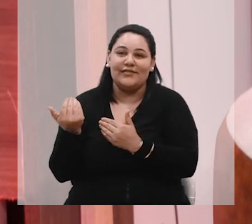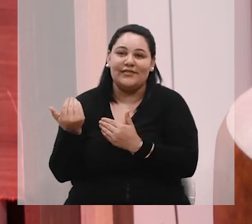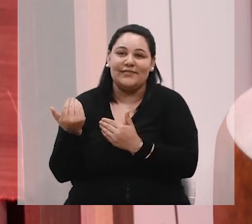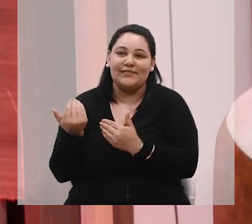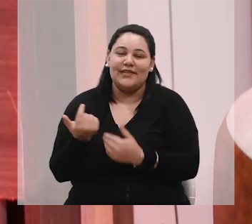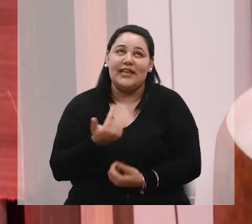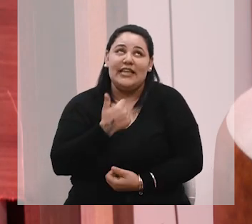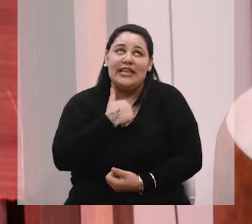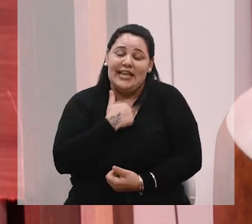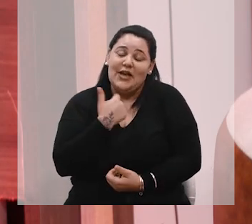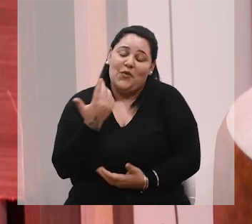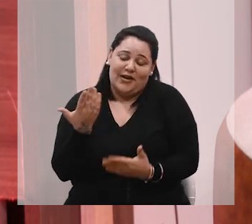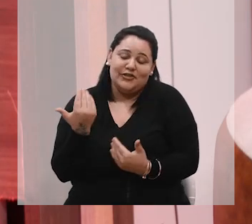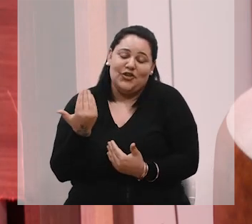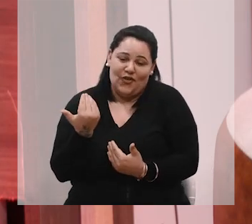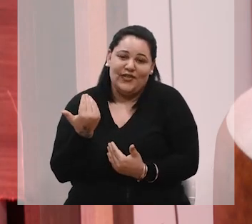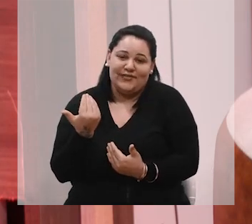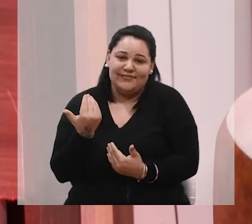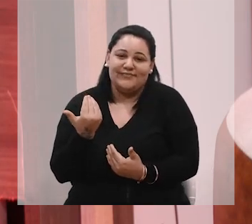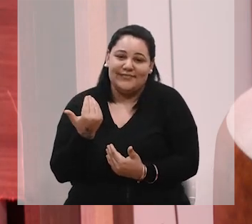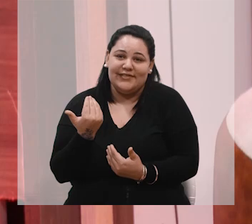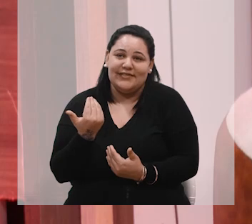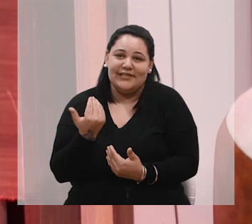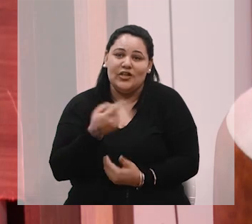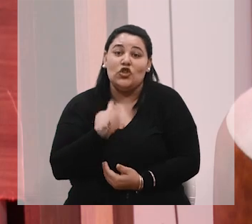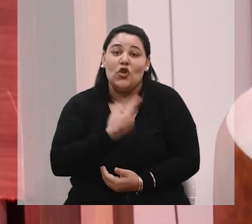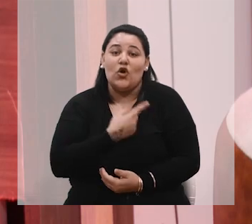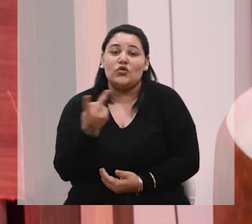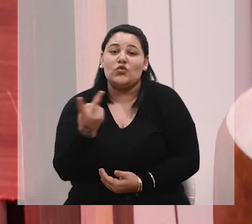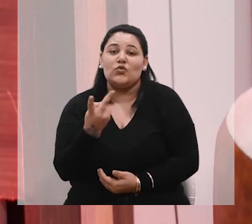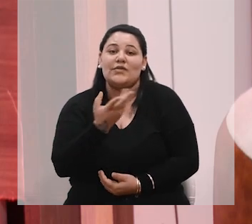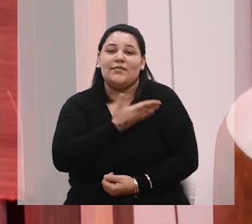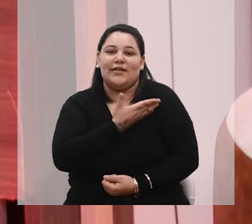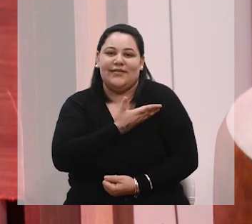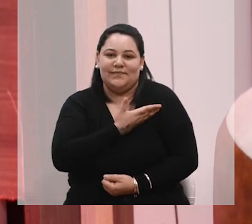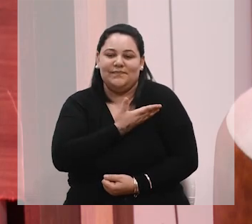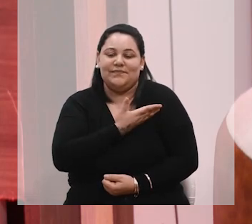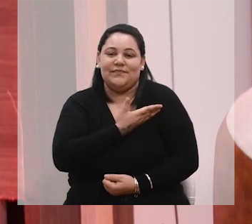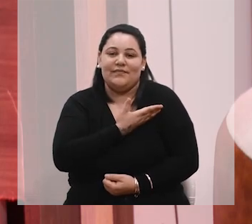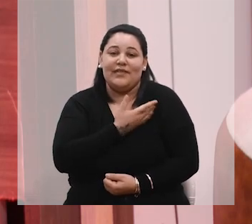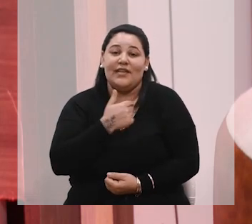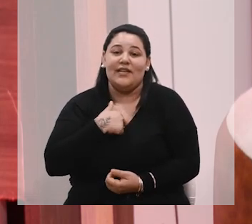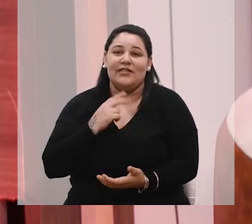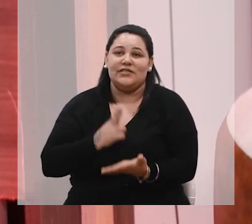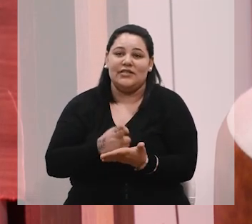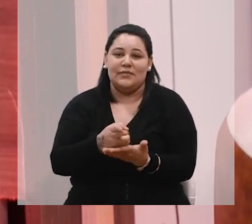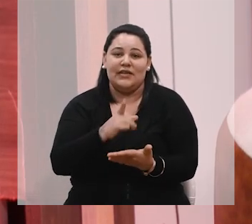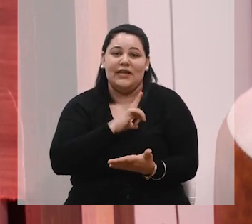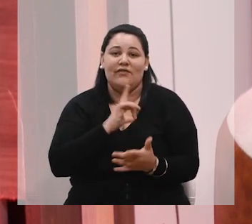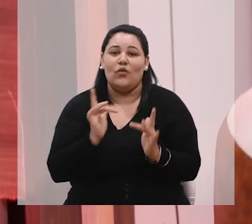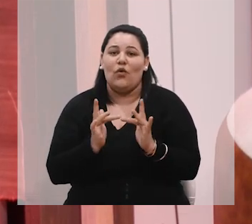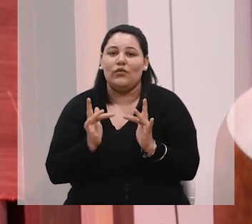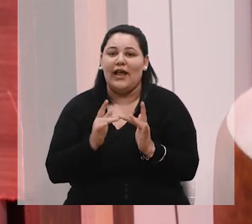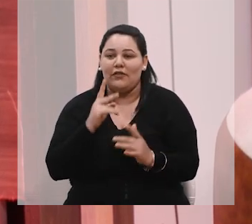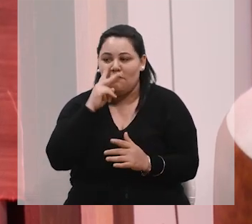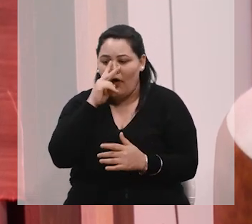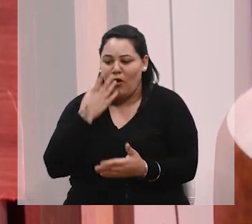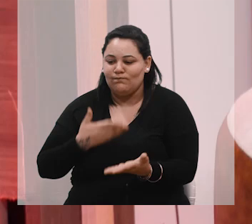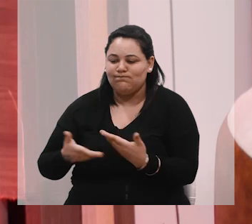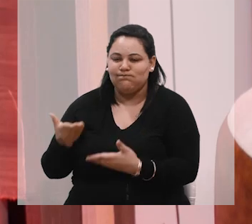desde que eu era muito jovem, né? Nós somos amigas e E sempre teve essa relação muito forte